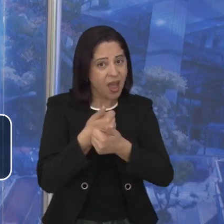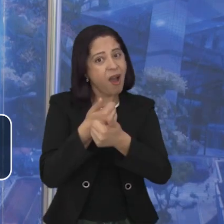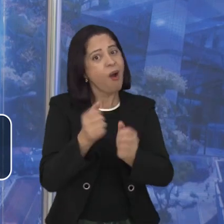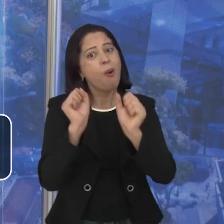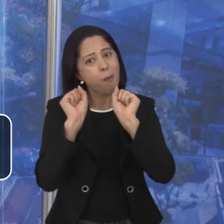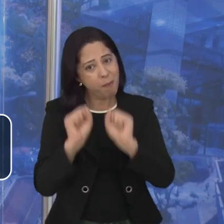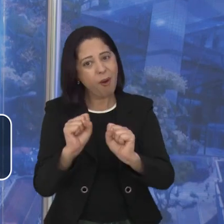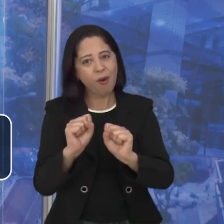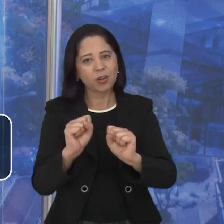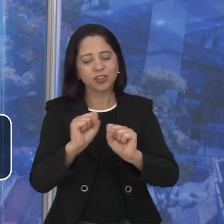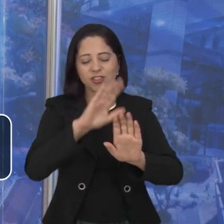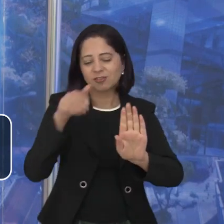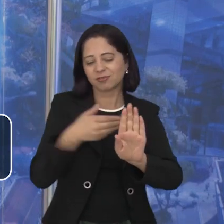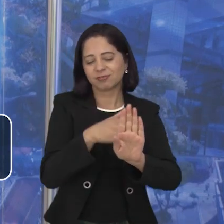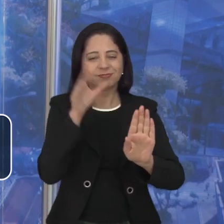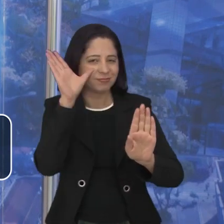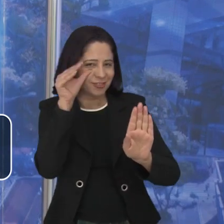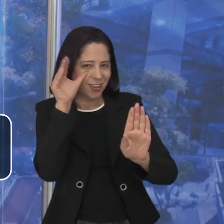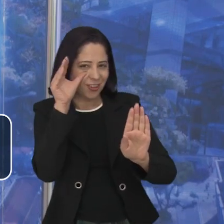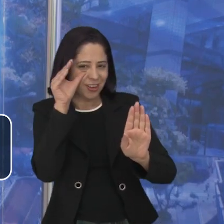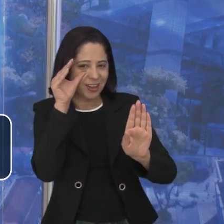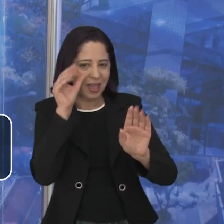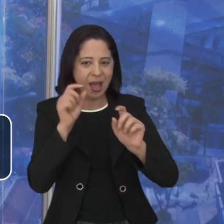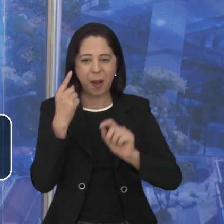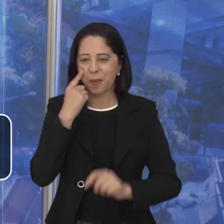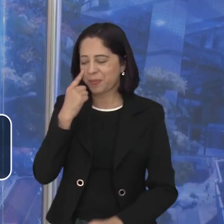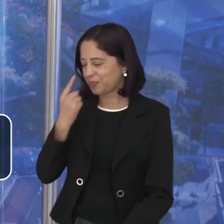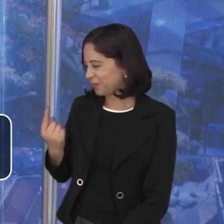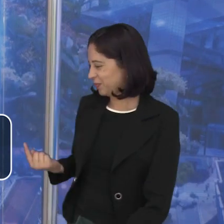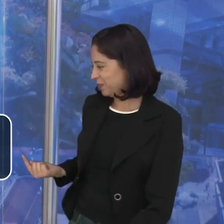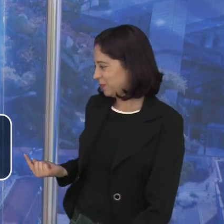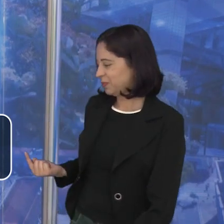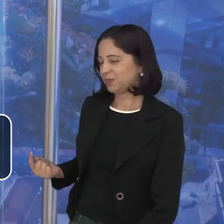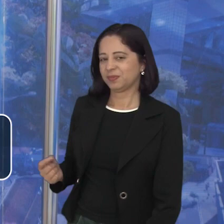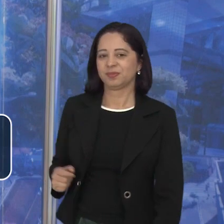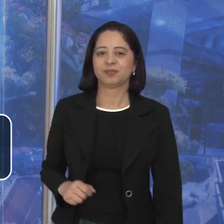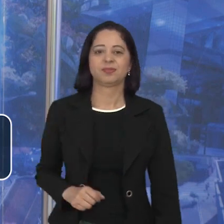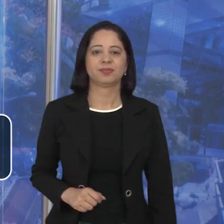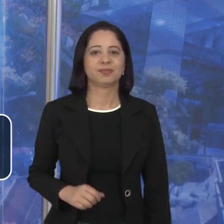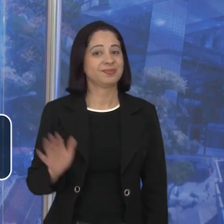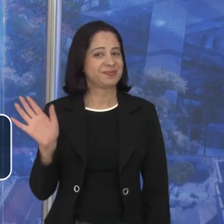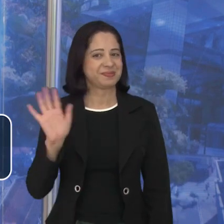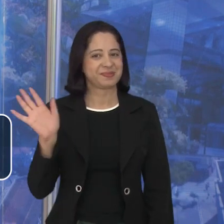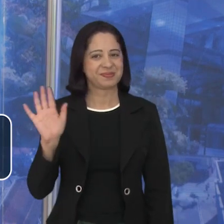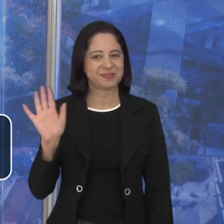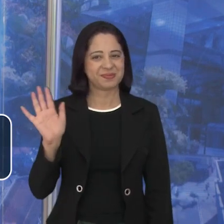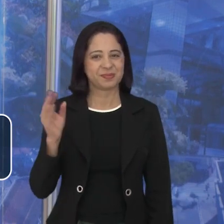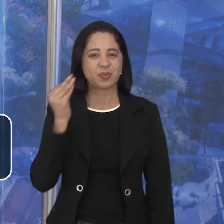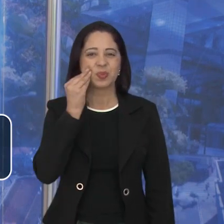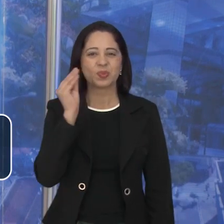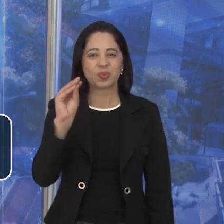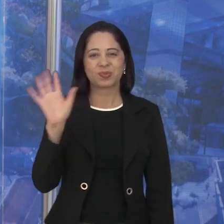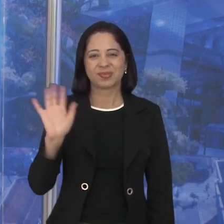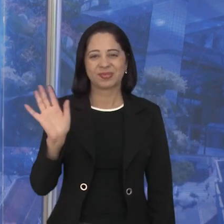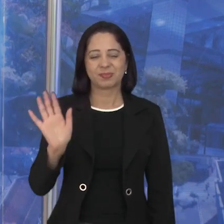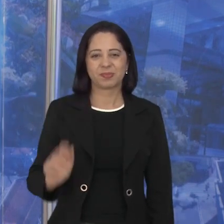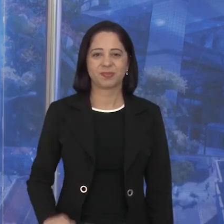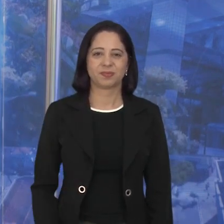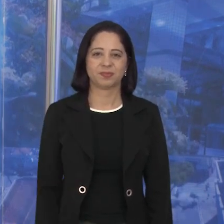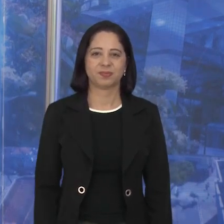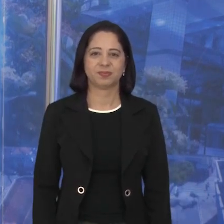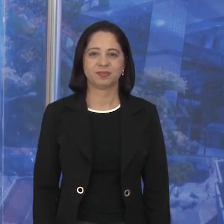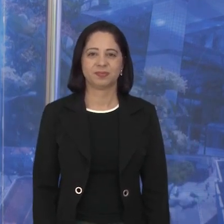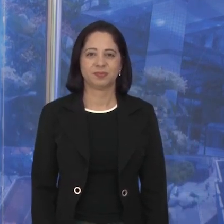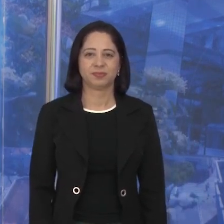nossas redes sociais para acompanhar também os bastidores é só buscar por TV Câmara SJC até o próximo programa um